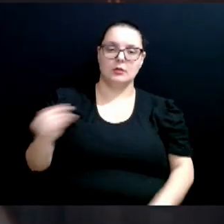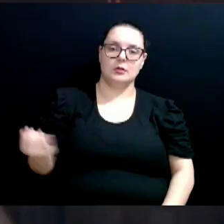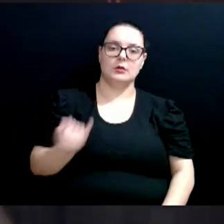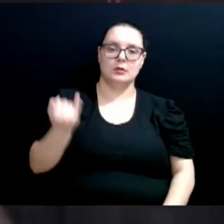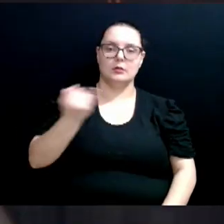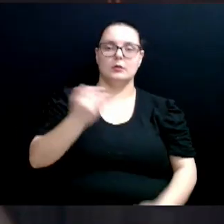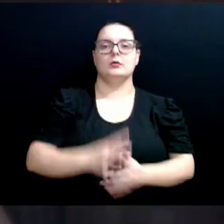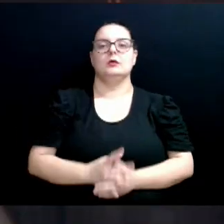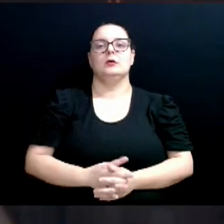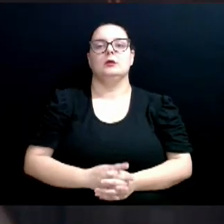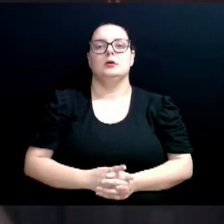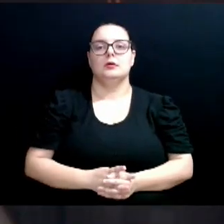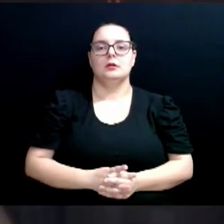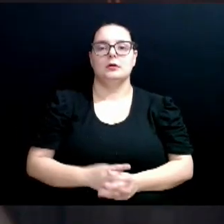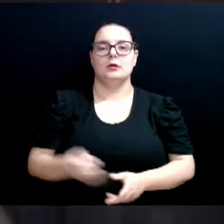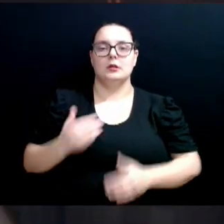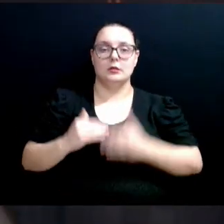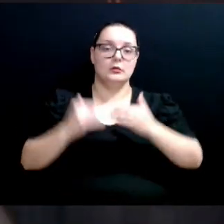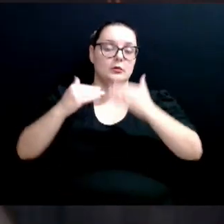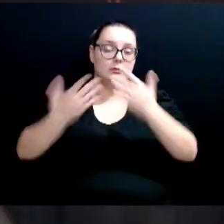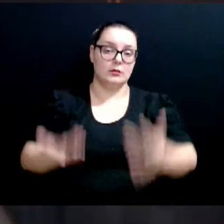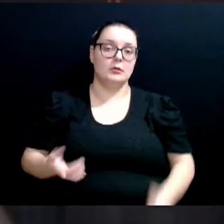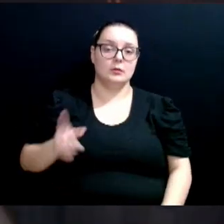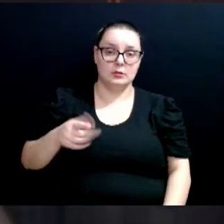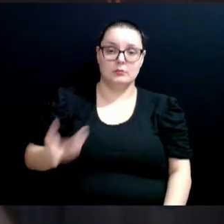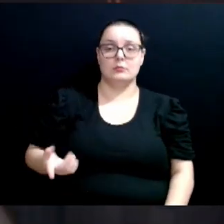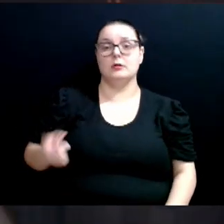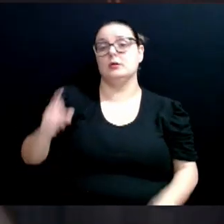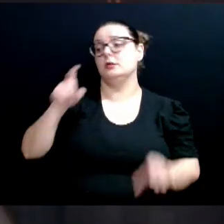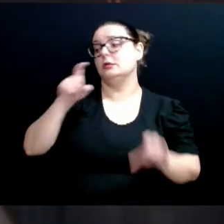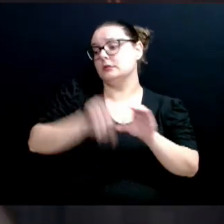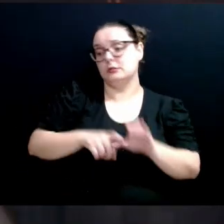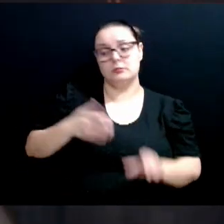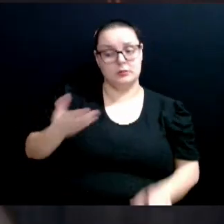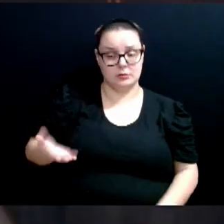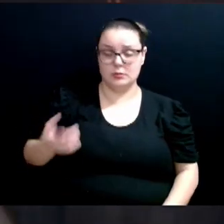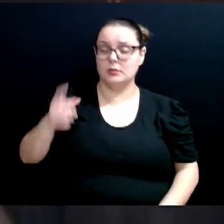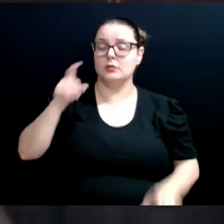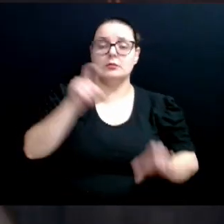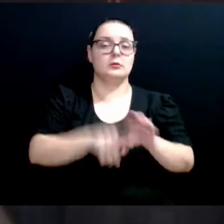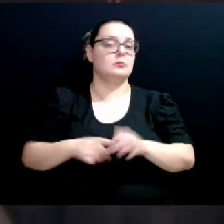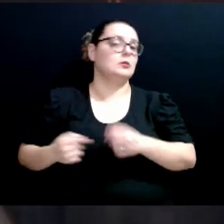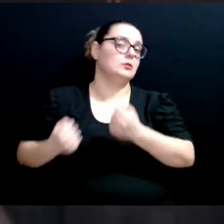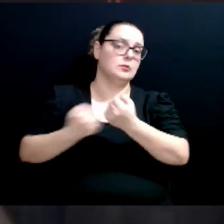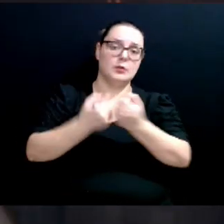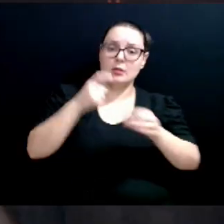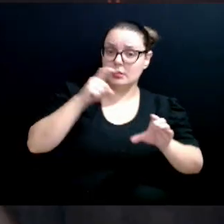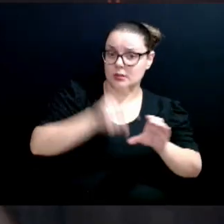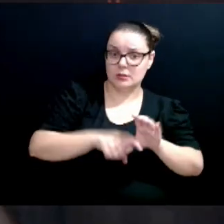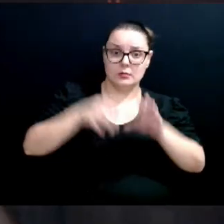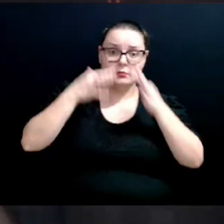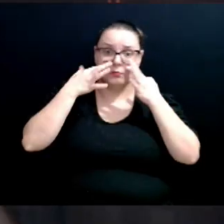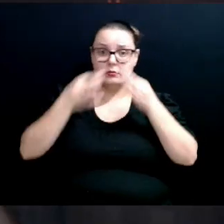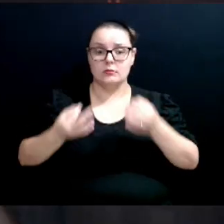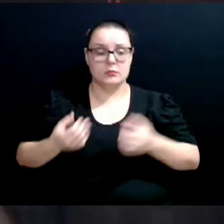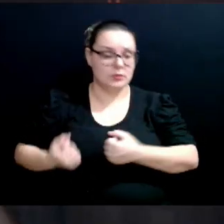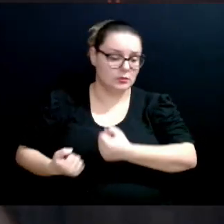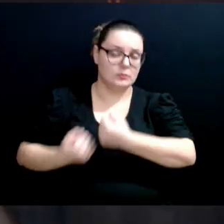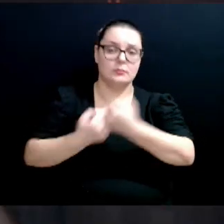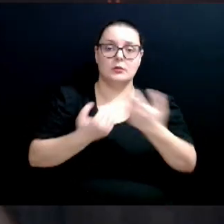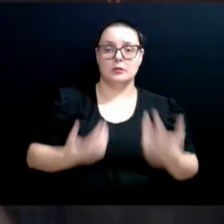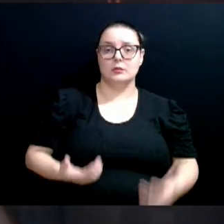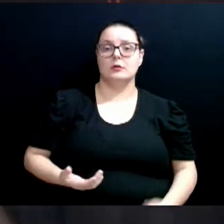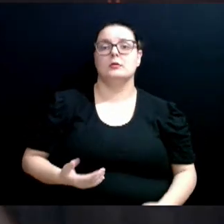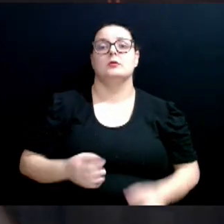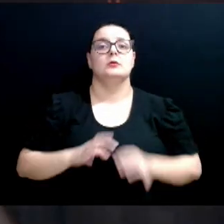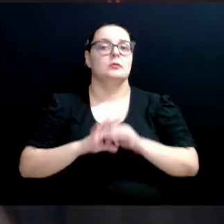construção é importante, mas que o seu filho depende de você, que ele depende do seu apoio, que ele depende da sua atenção, do seu suporte, que você vai estar disponível sempre